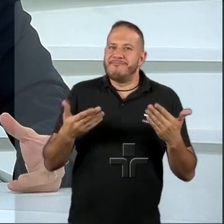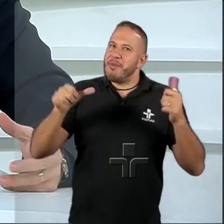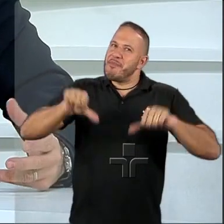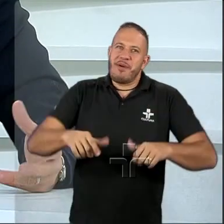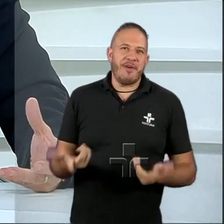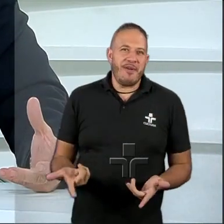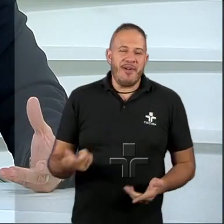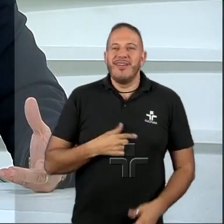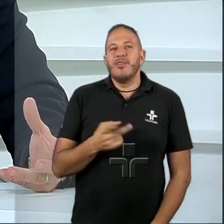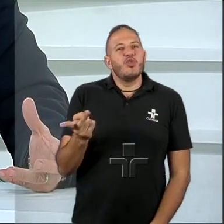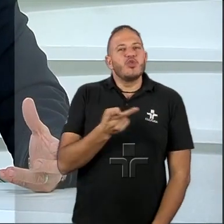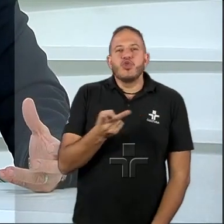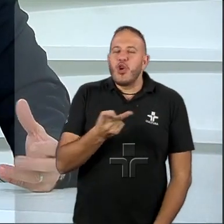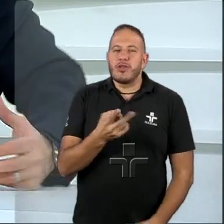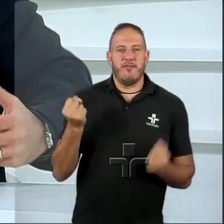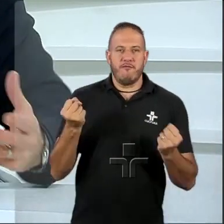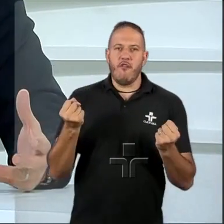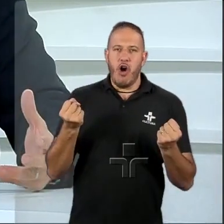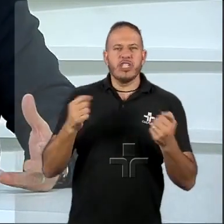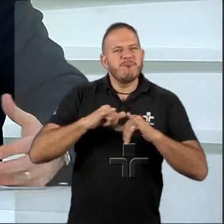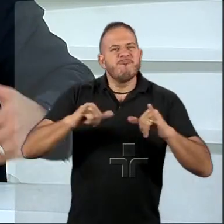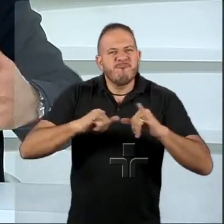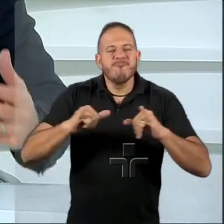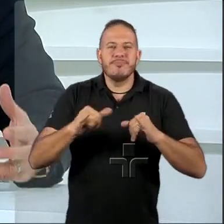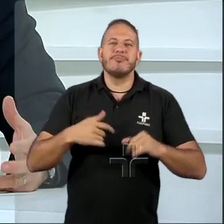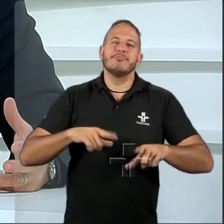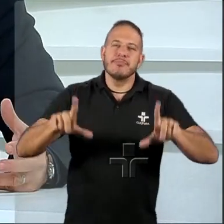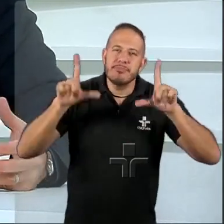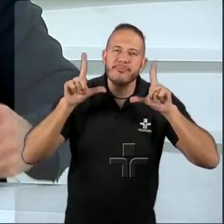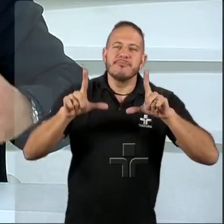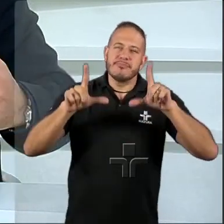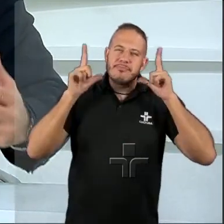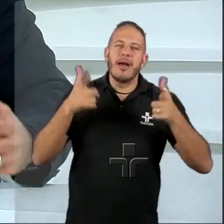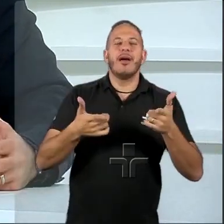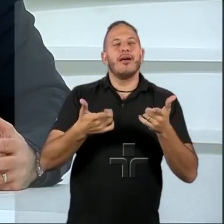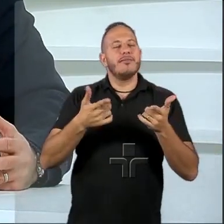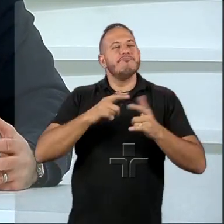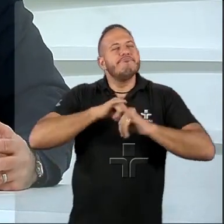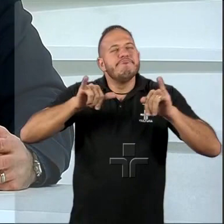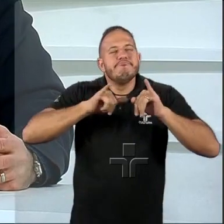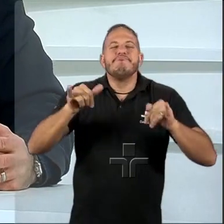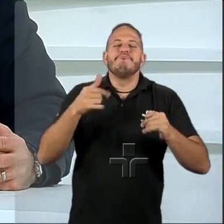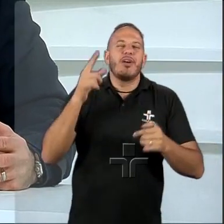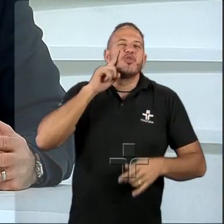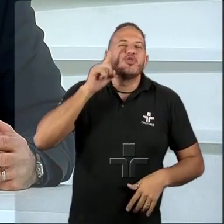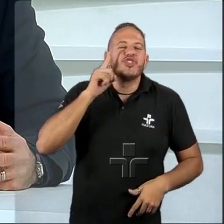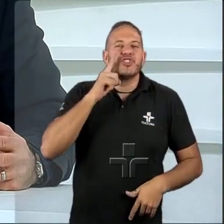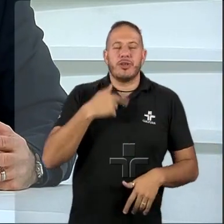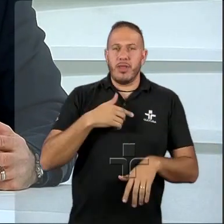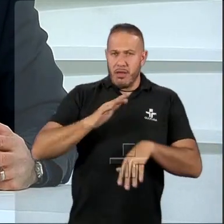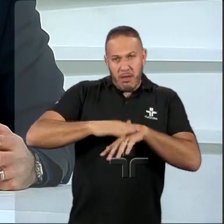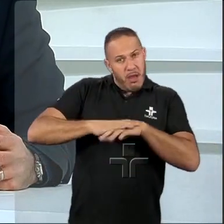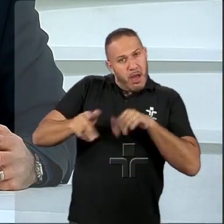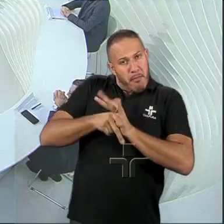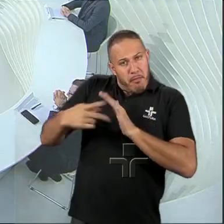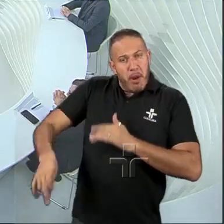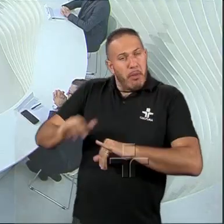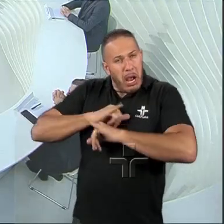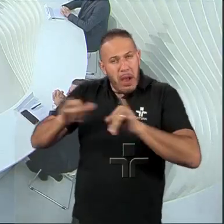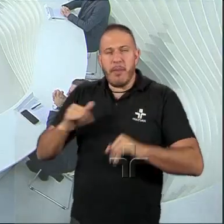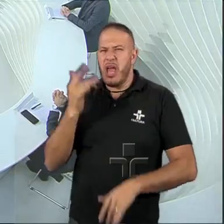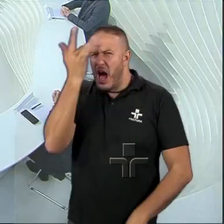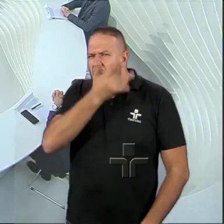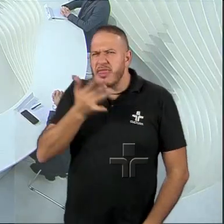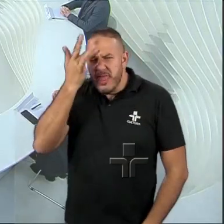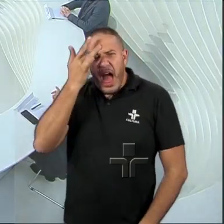dois presentes fortemente na campanha, inclusive com mídia espontânea, com uma cobertura diária, com a menção, a própria campanha do PT, que falava, Haddad é